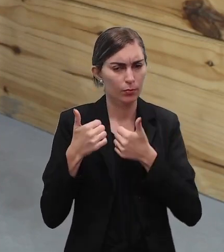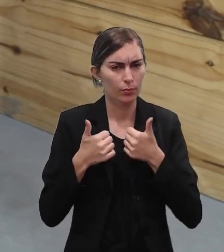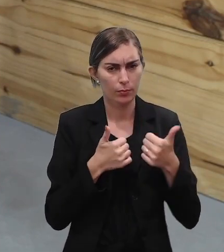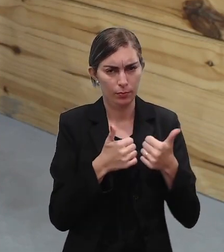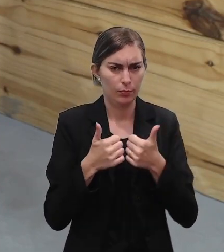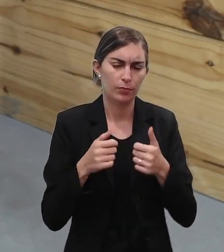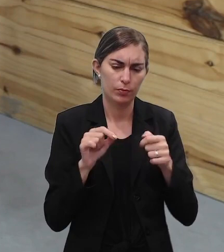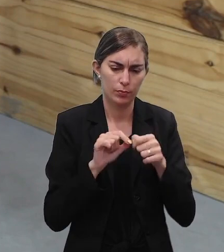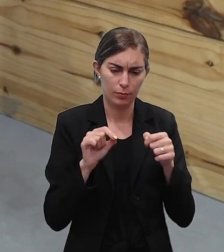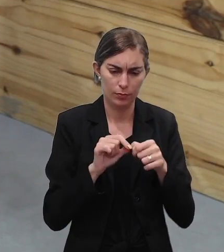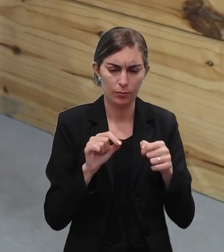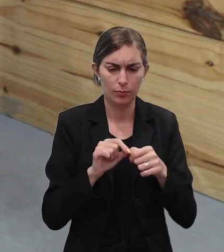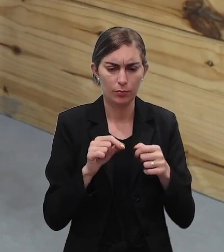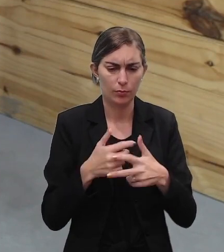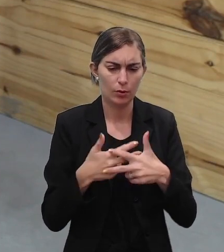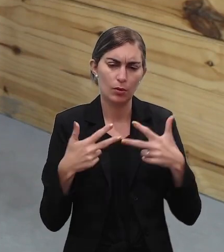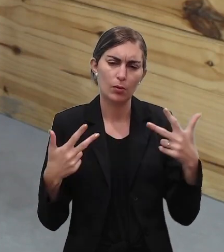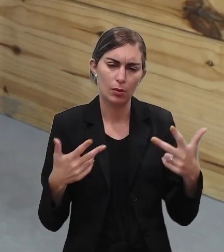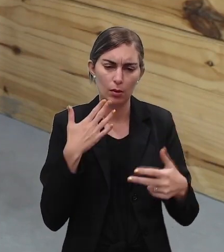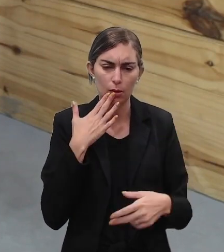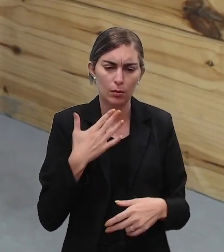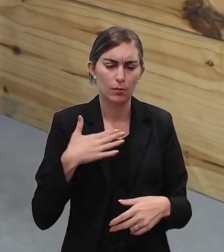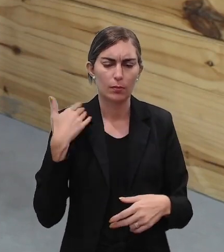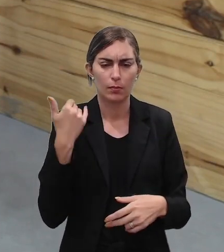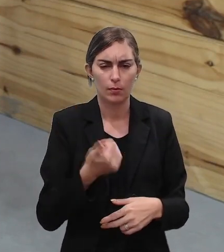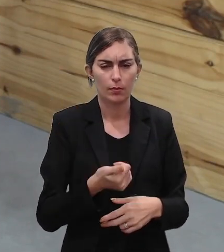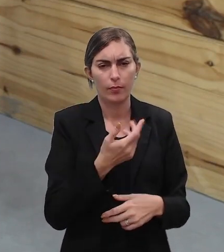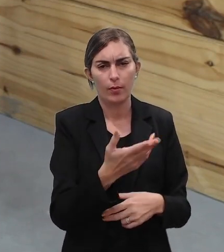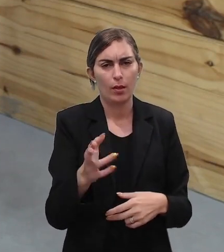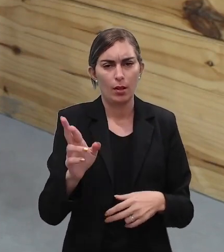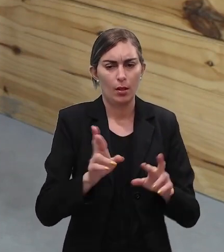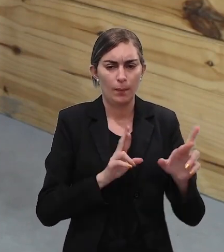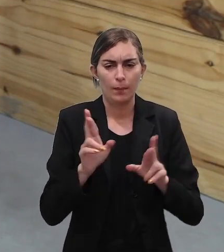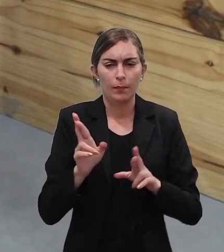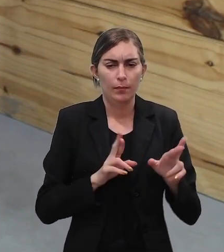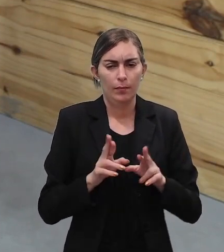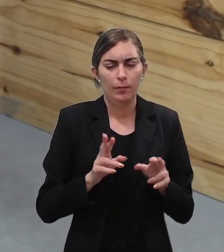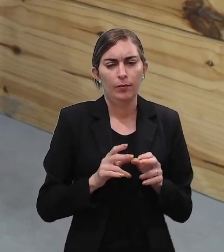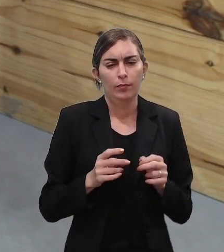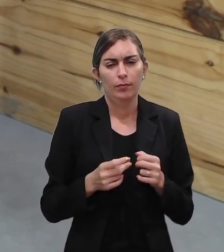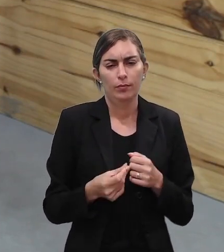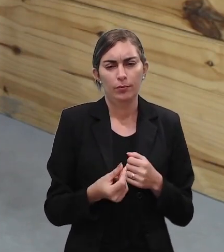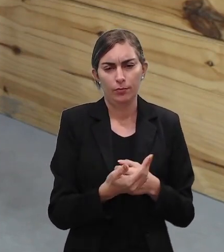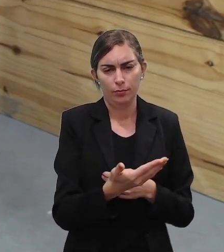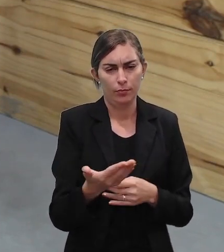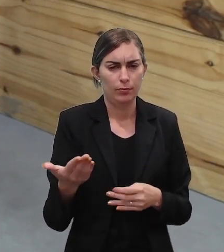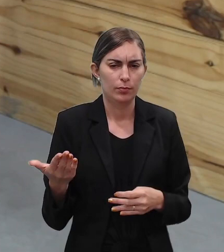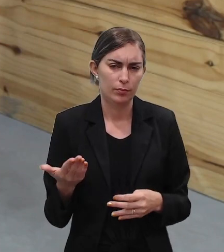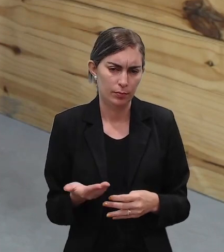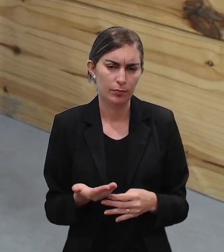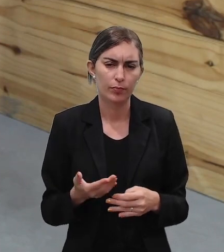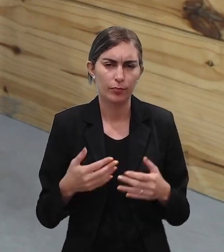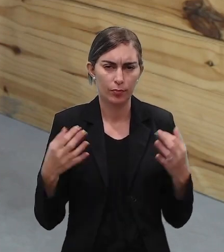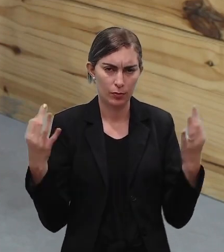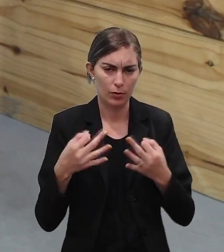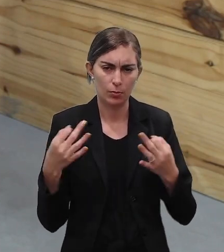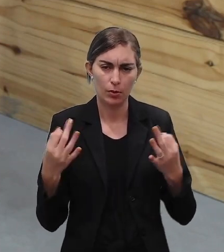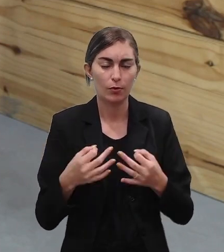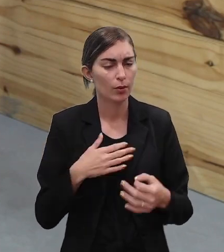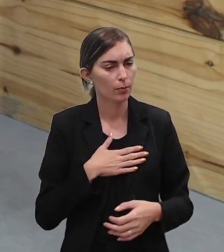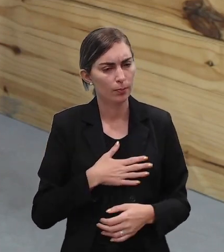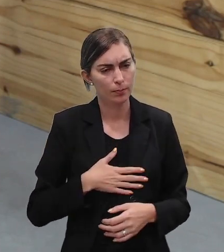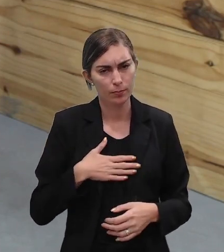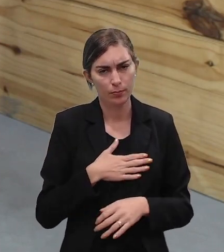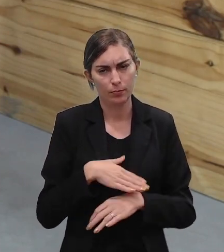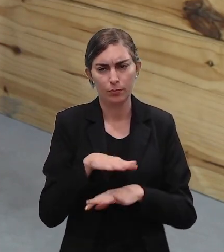gente produz tem uma qualidade melhor e o resultado será absolutamente perfeito e satisfatório, né, para